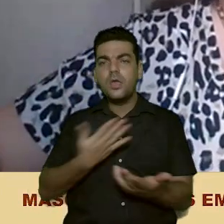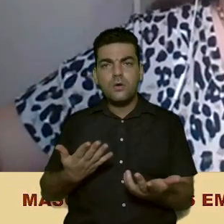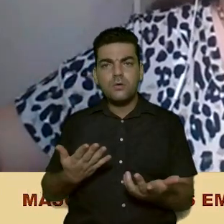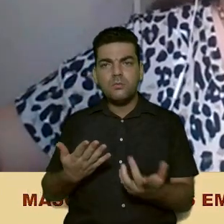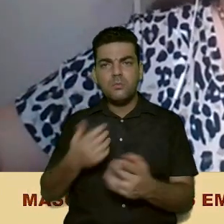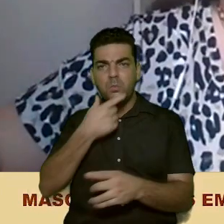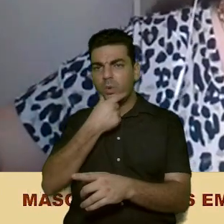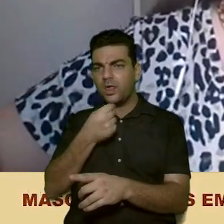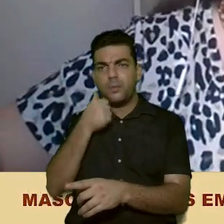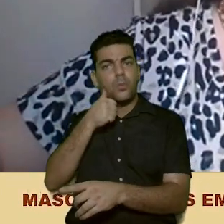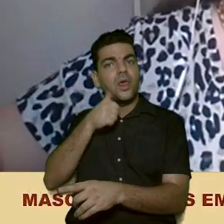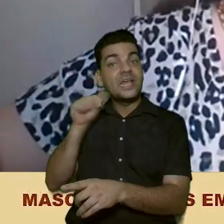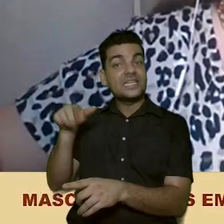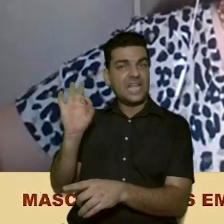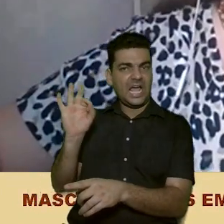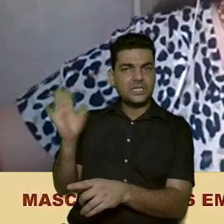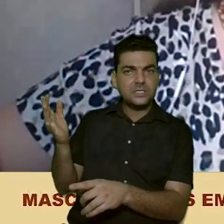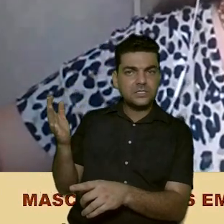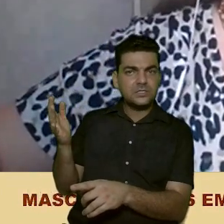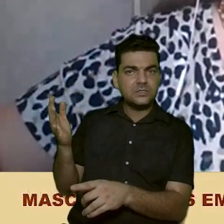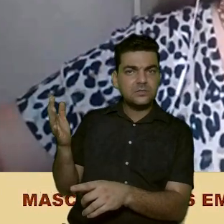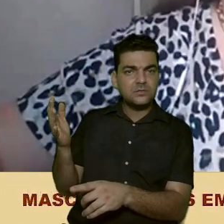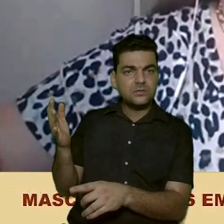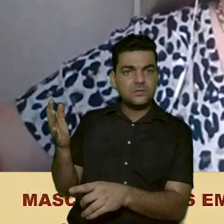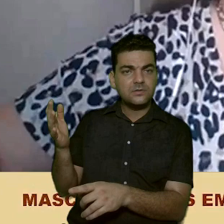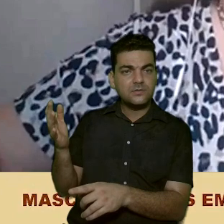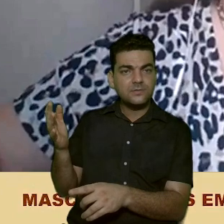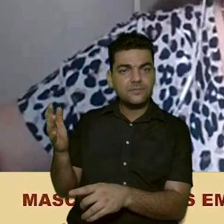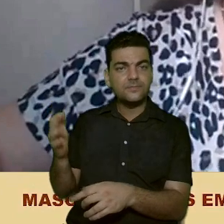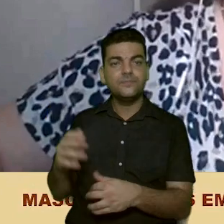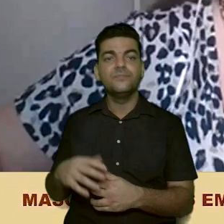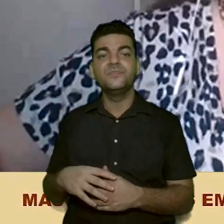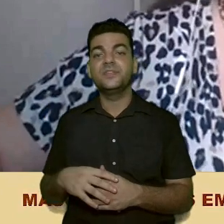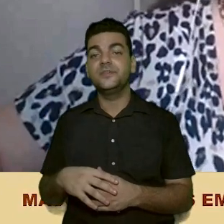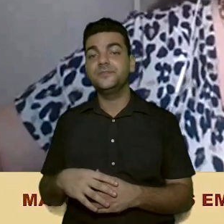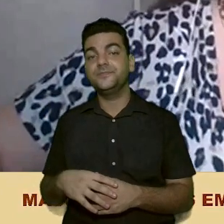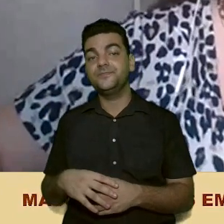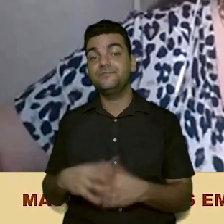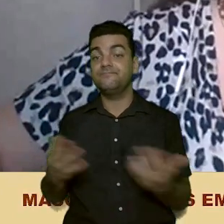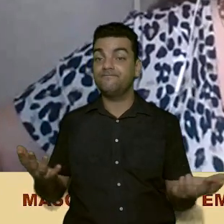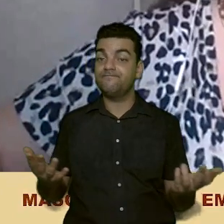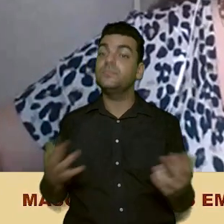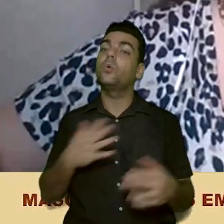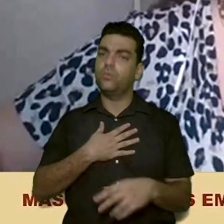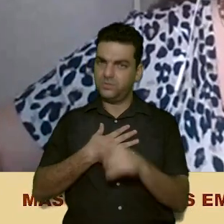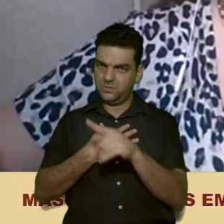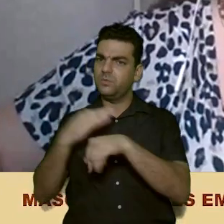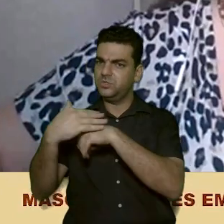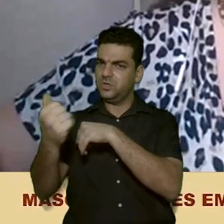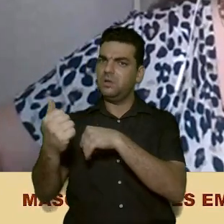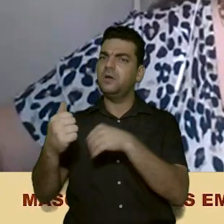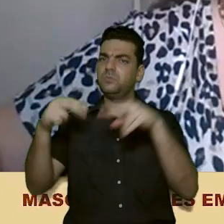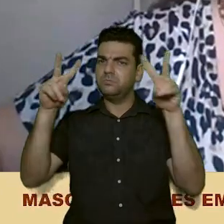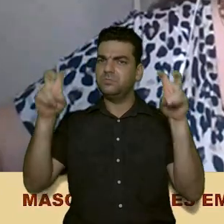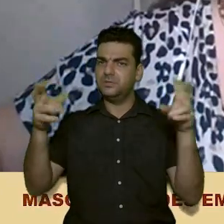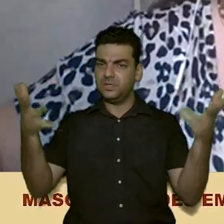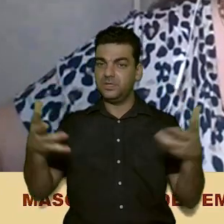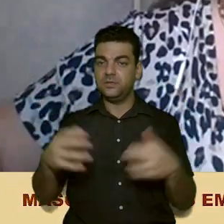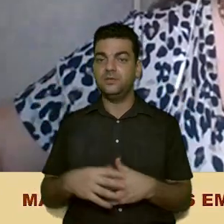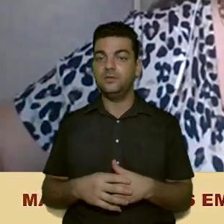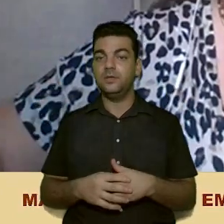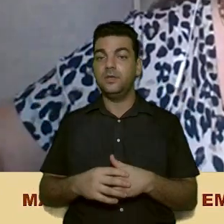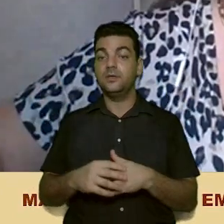reflexão começa, é muito bacana. Então, por isso que eu acho muito legal o evento com, né, o tema masculinidades no plural, que isso